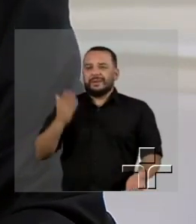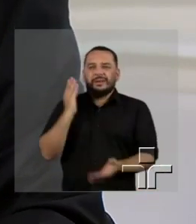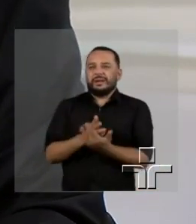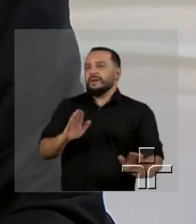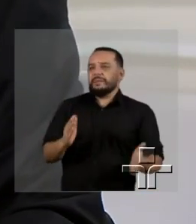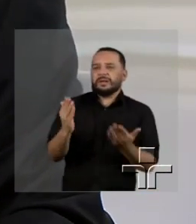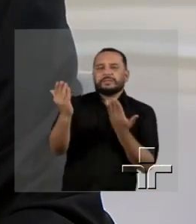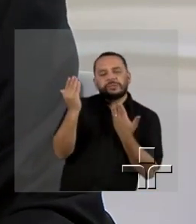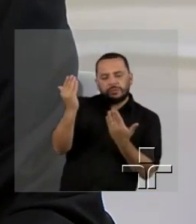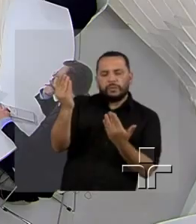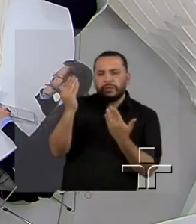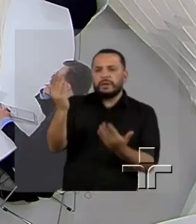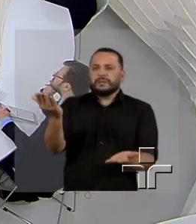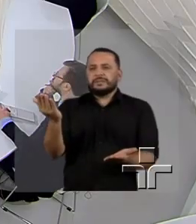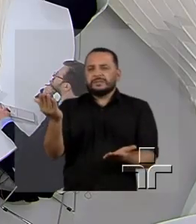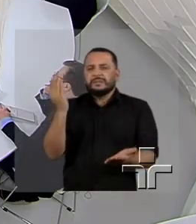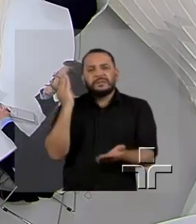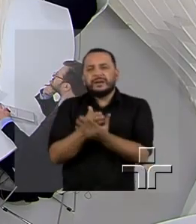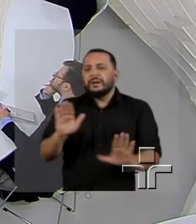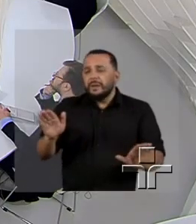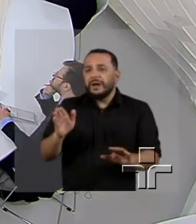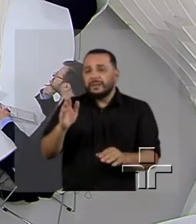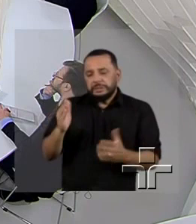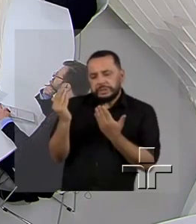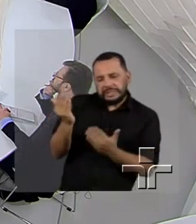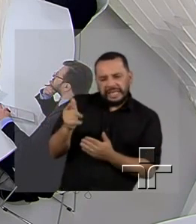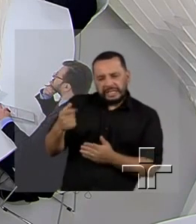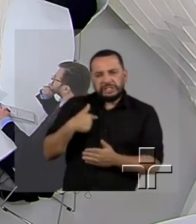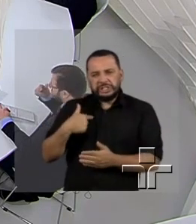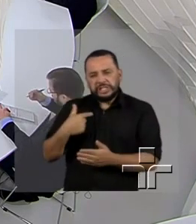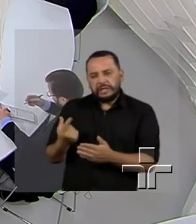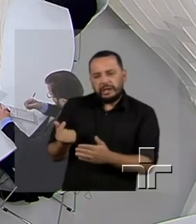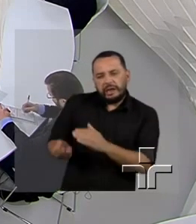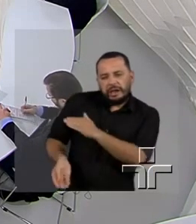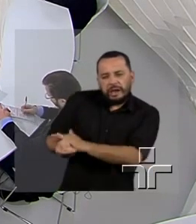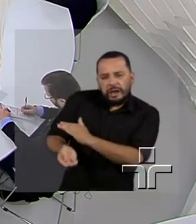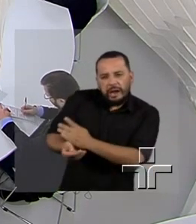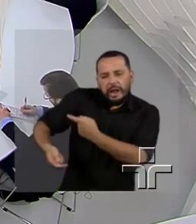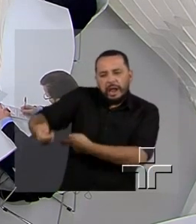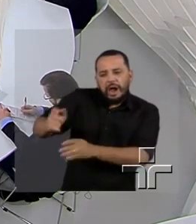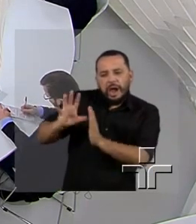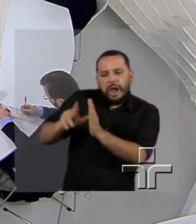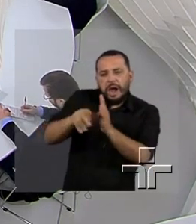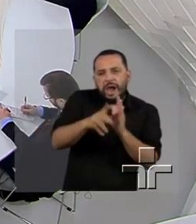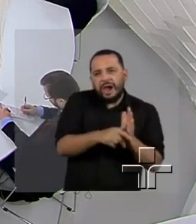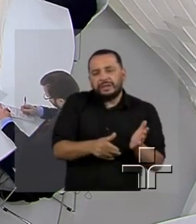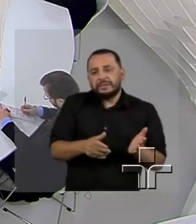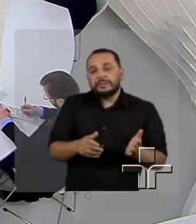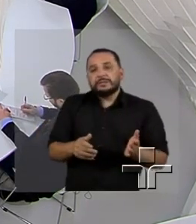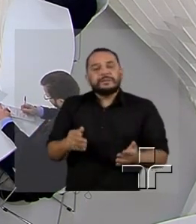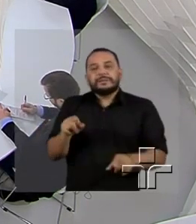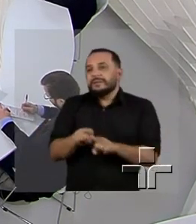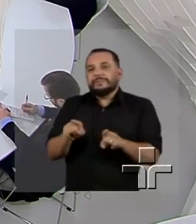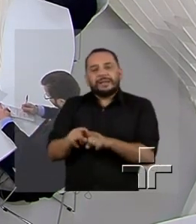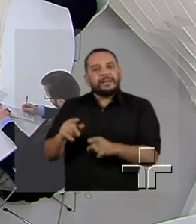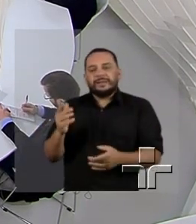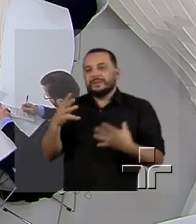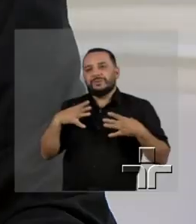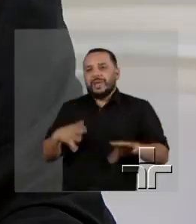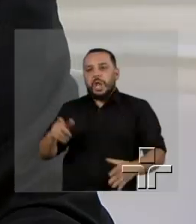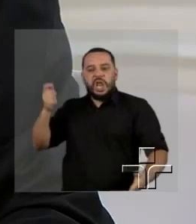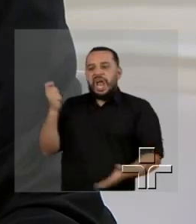que se espera, ao menos no meu caso, e posso dizer assim, no ambiente onde eu